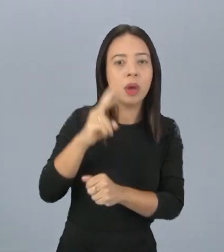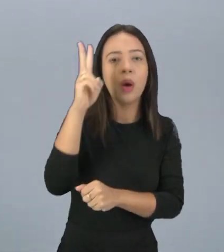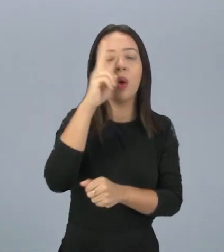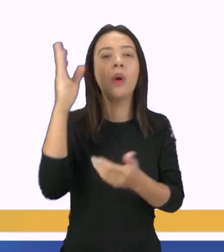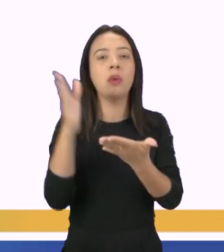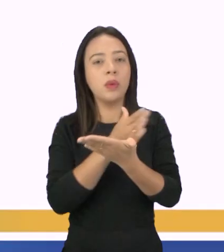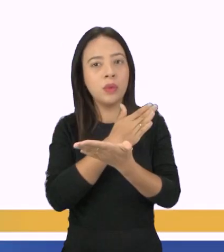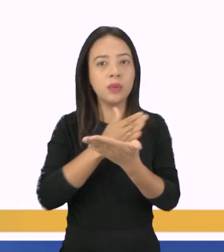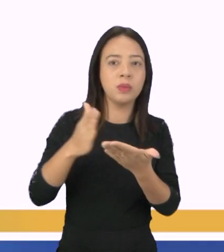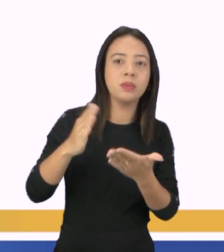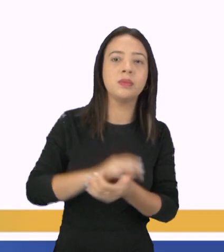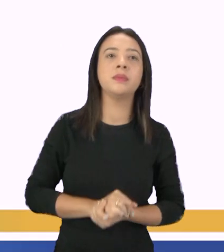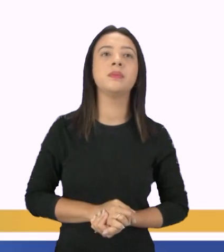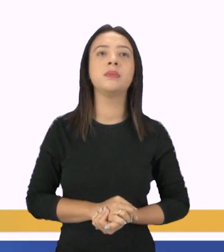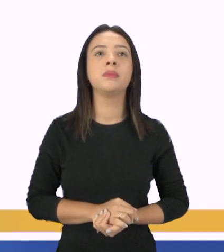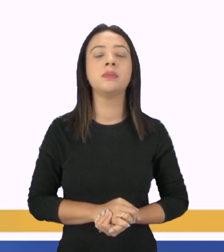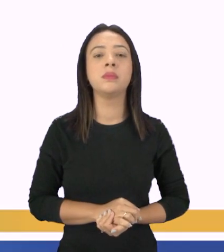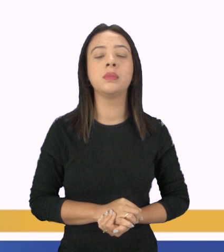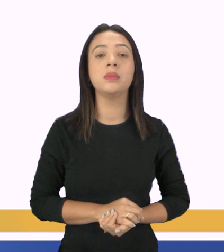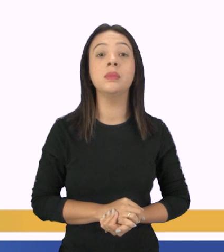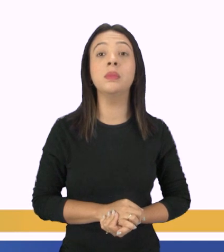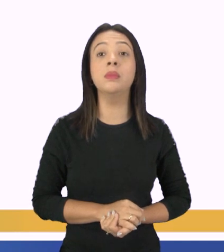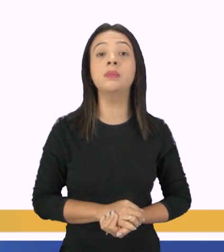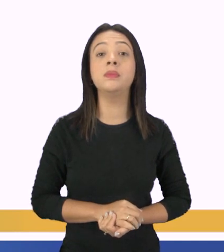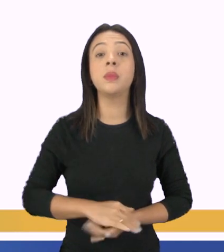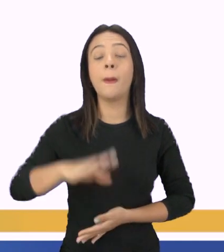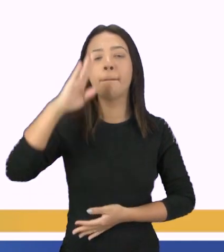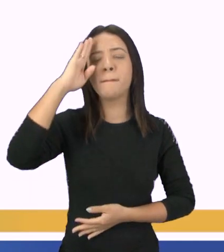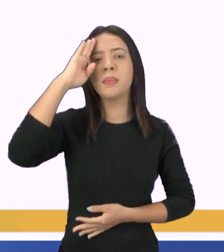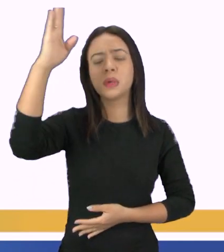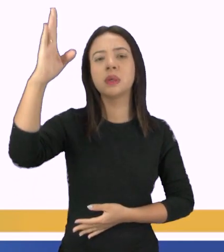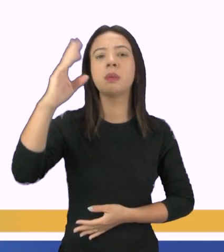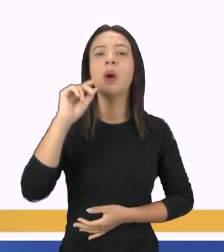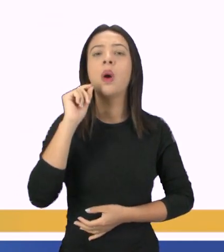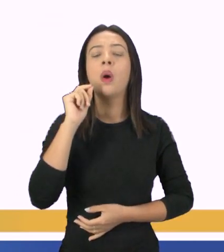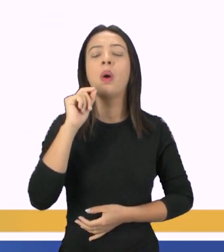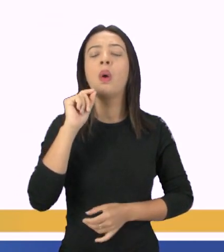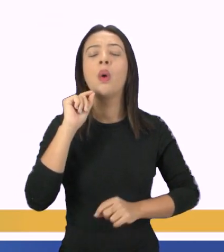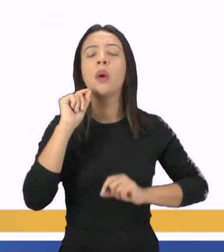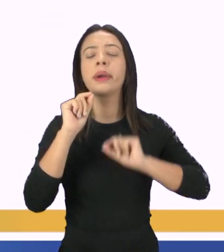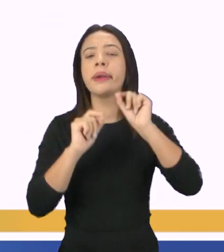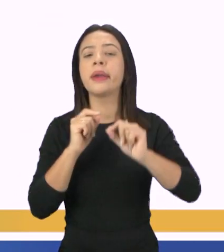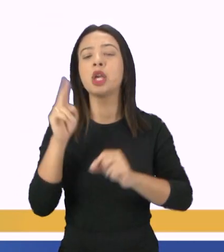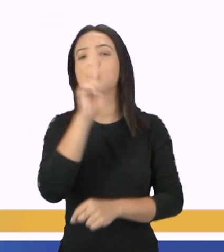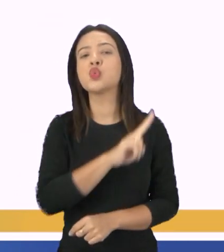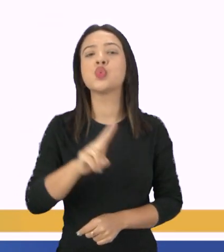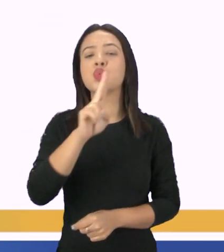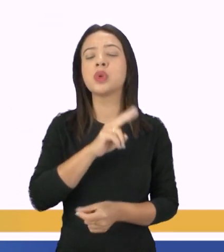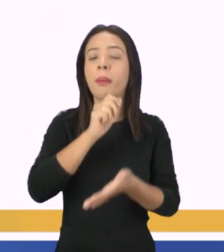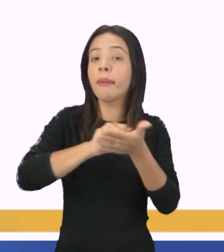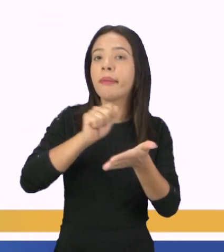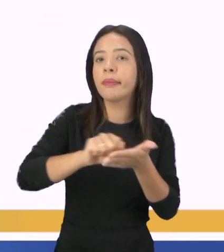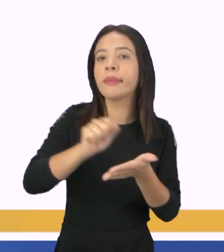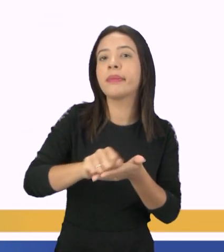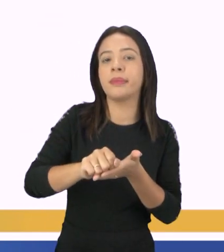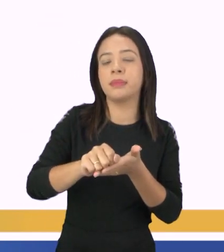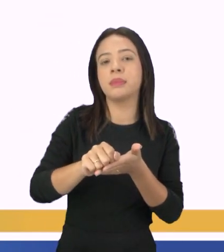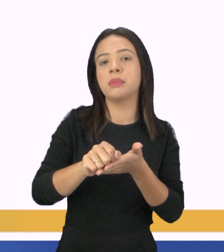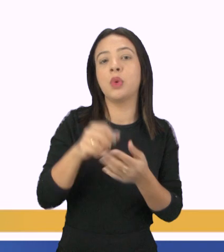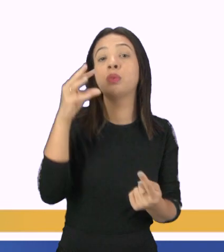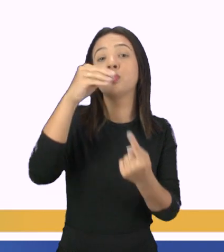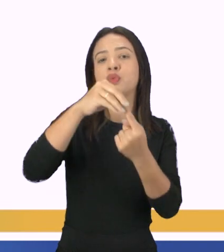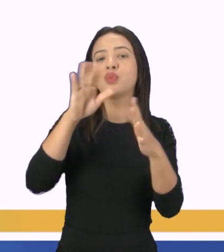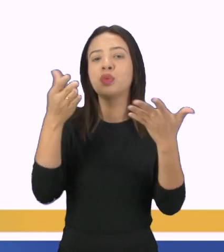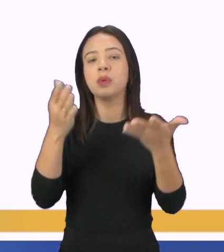coisas. Vamos lá. Qual é a nossa principal intenção ao utilizarmos a escrita ou a fala? Ao utilizarmos a escrita